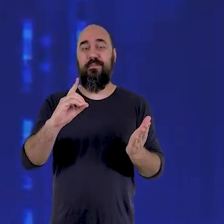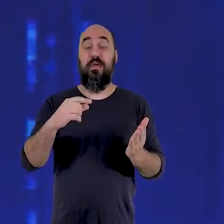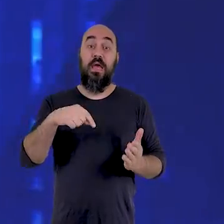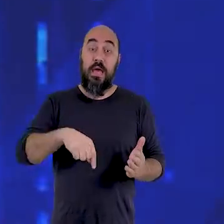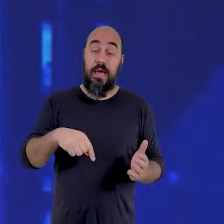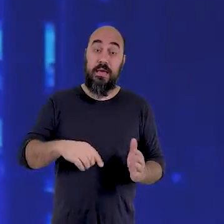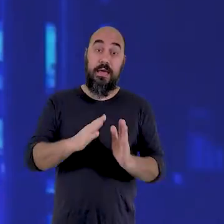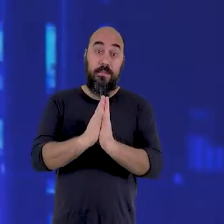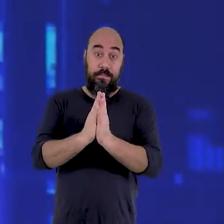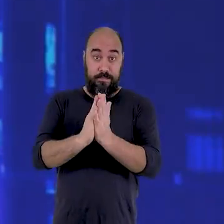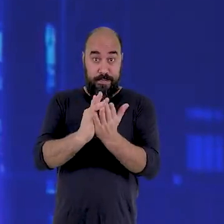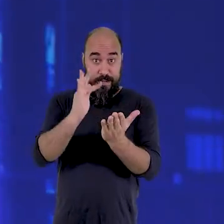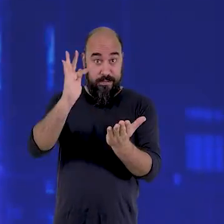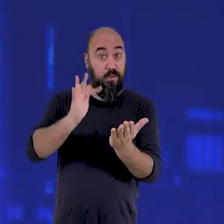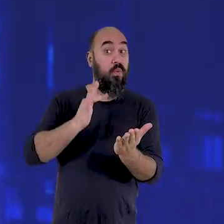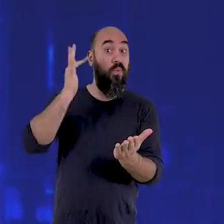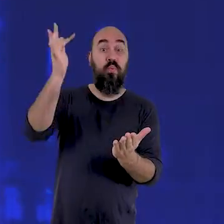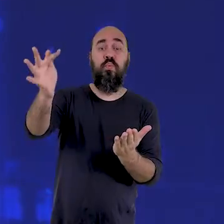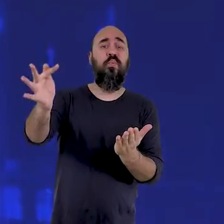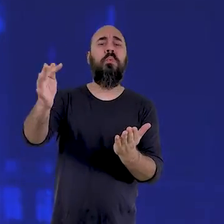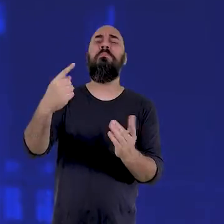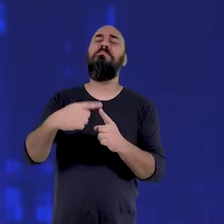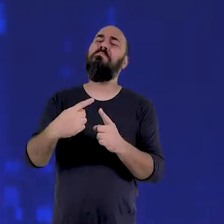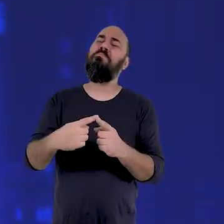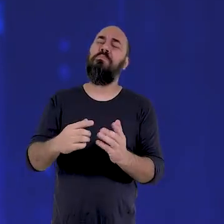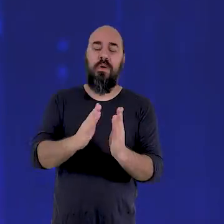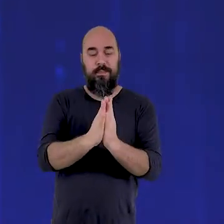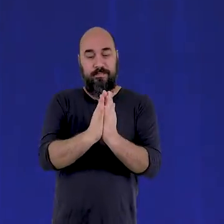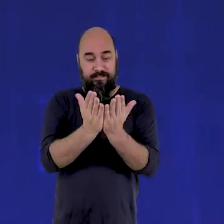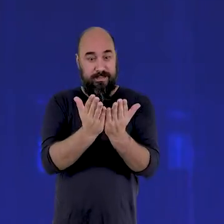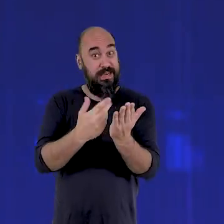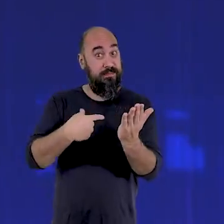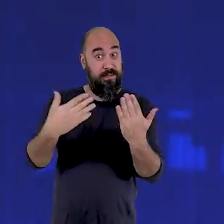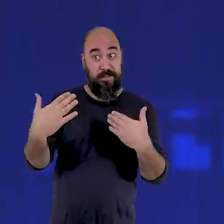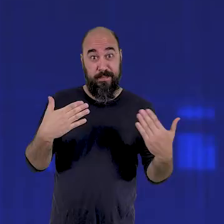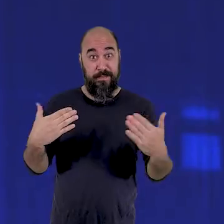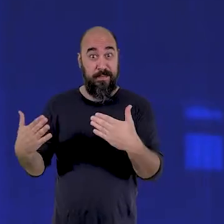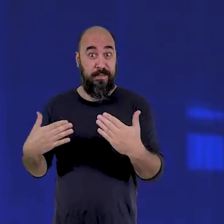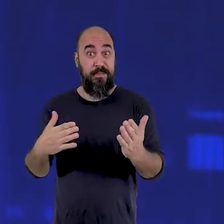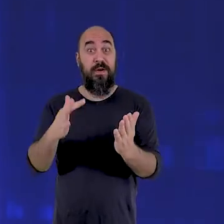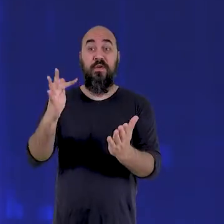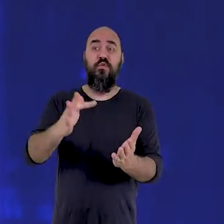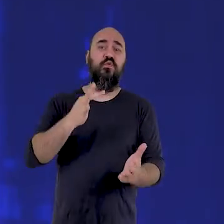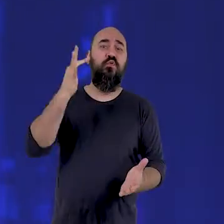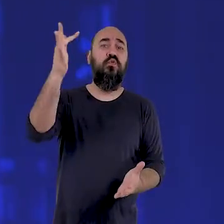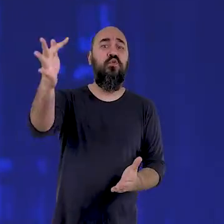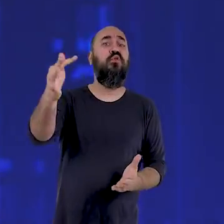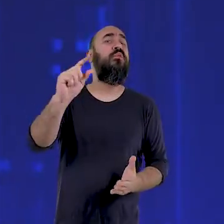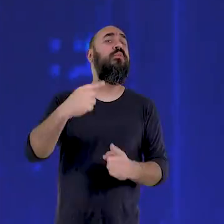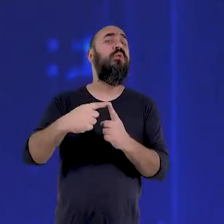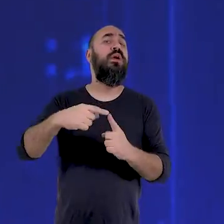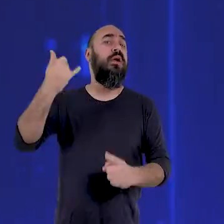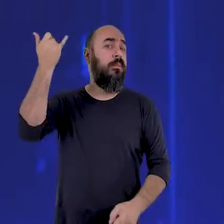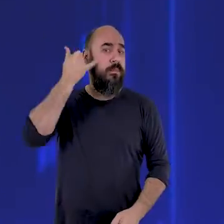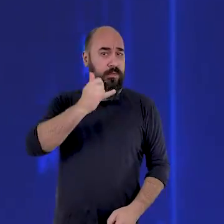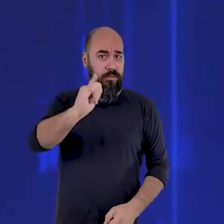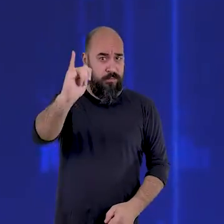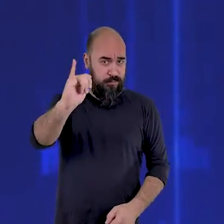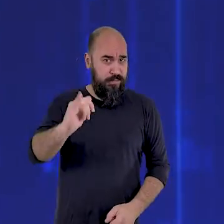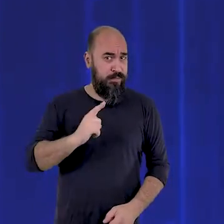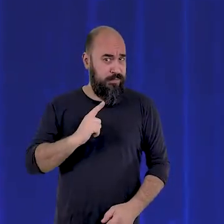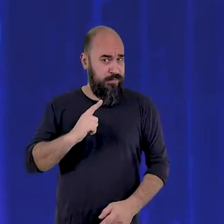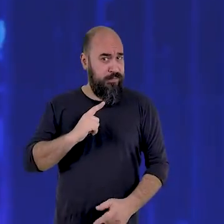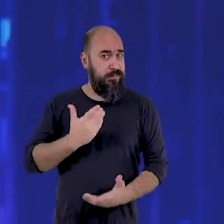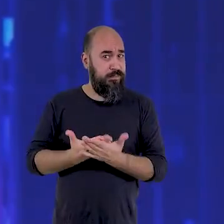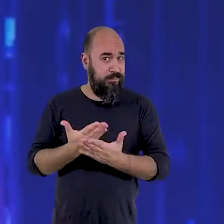é a Arena do Futuro. A Arena porque discutimos a Bíblia e do futuro porque estudamos as profecias. Deixa eu fazer um